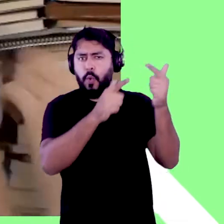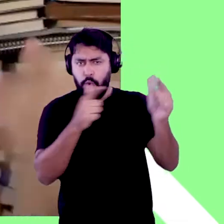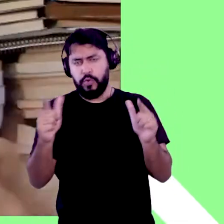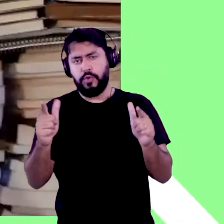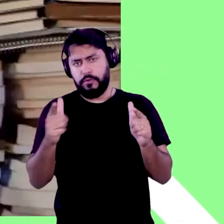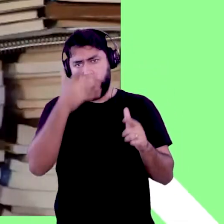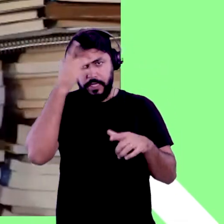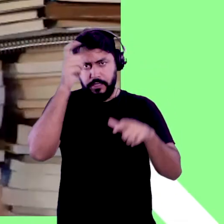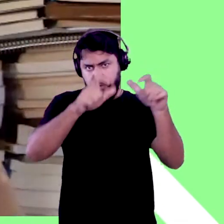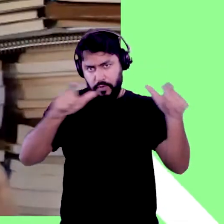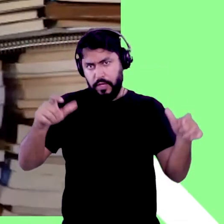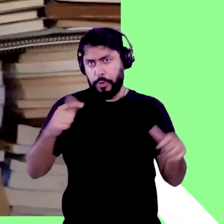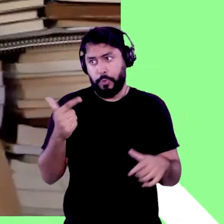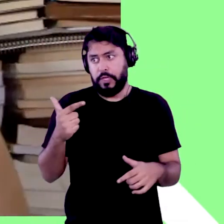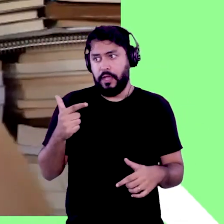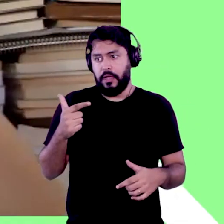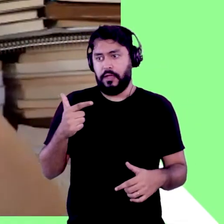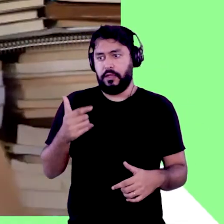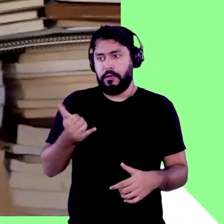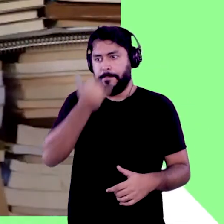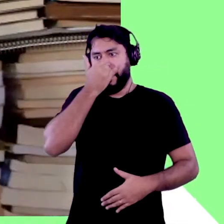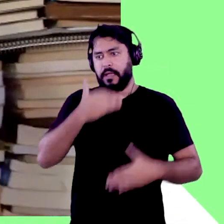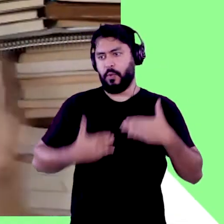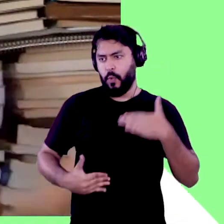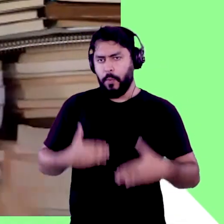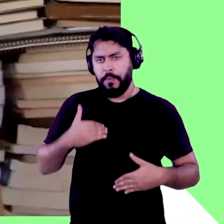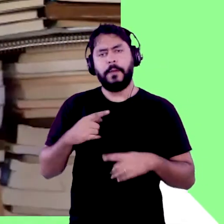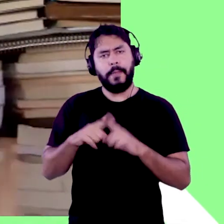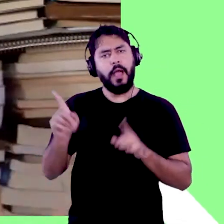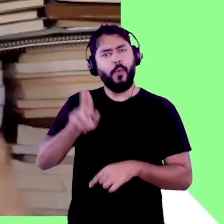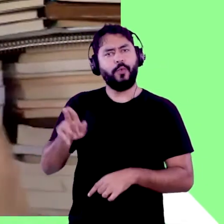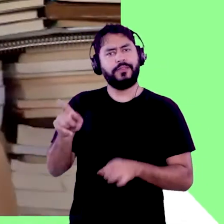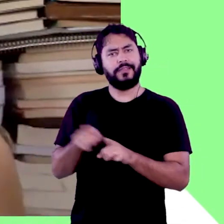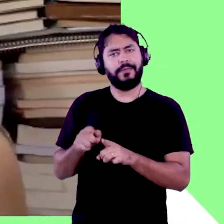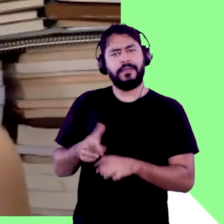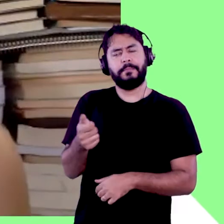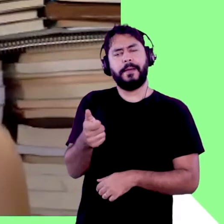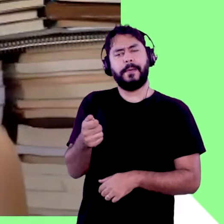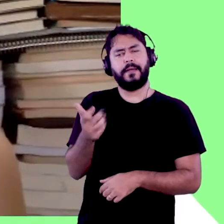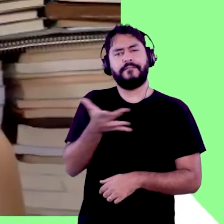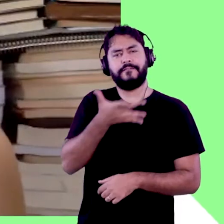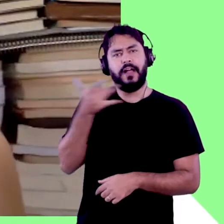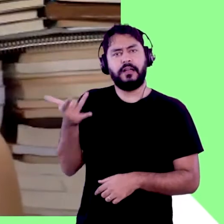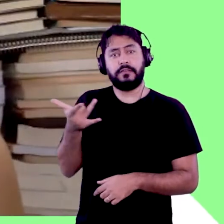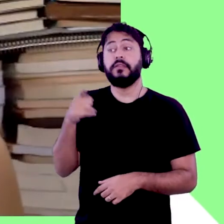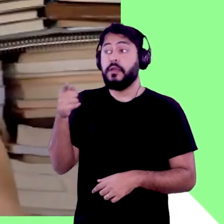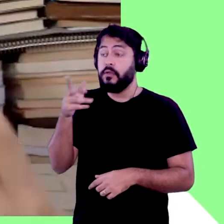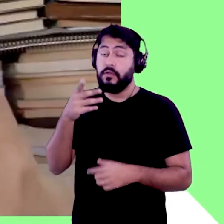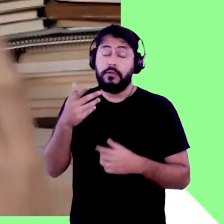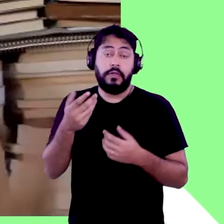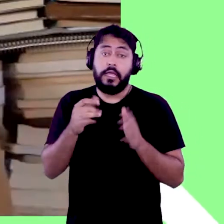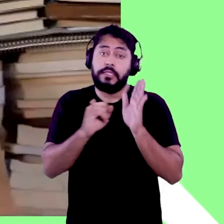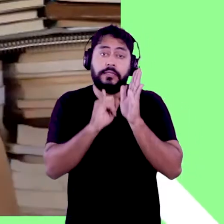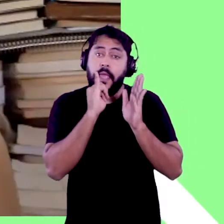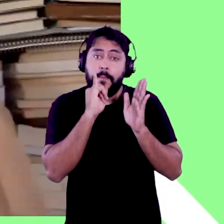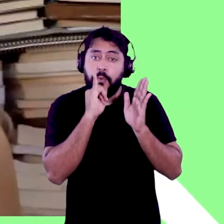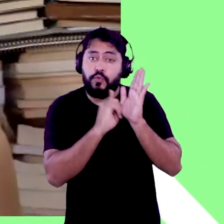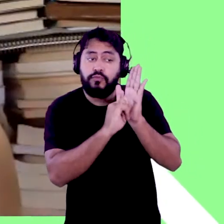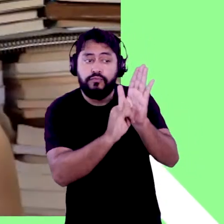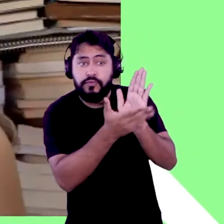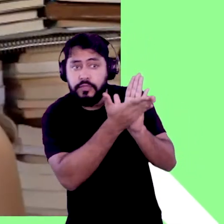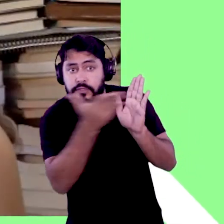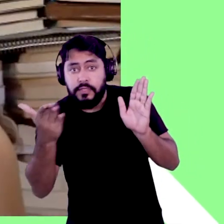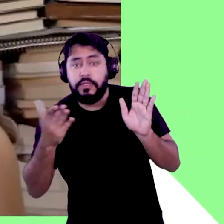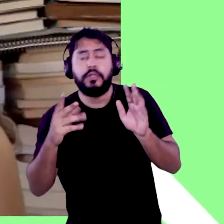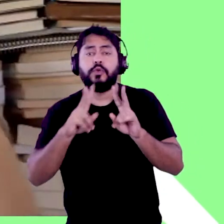Então, eu trouxe esses 2 exemplos aí de recursos, né? Que acabam sendo expandidos, trazidos